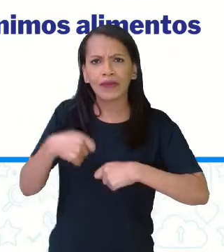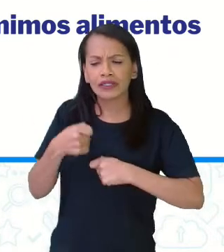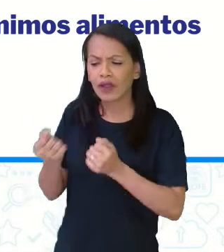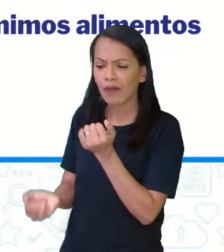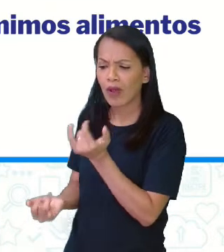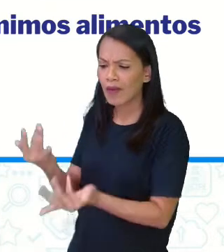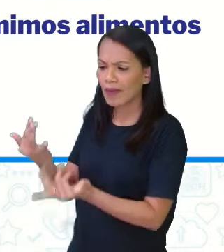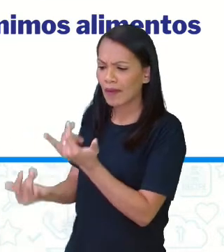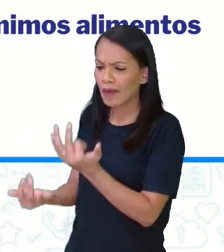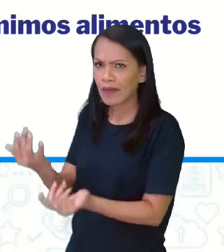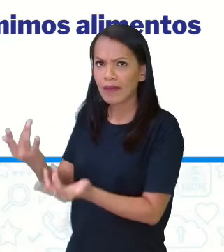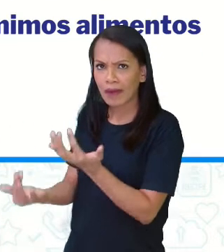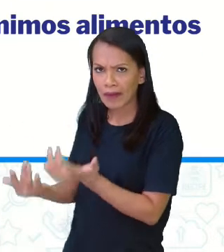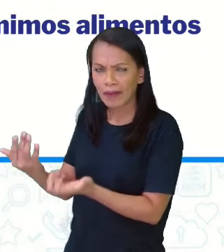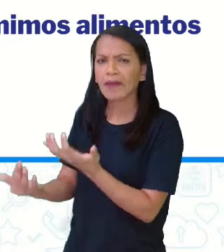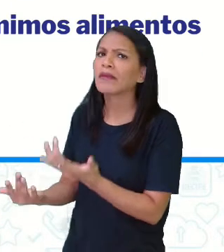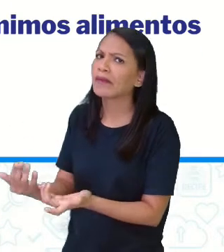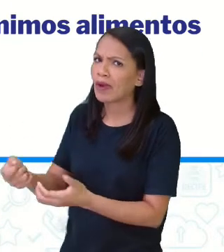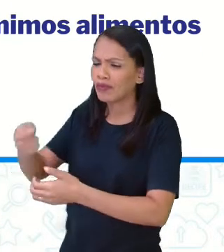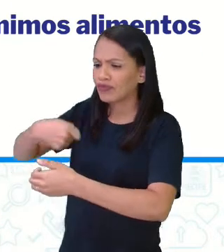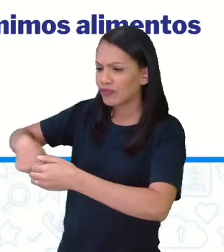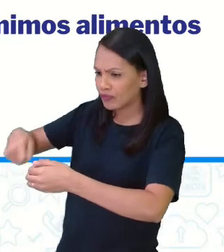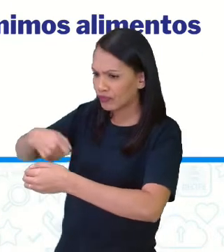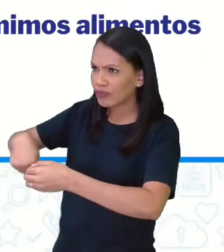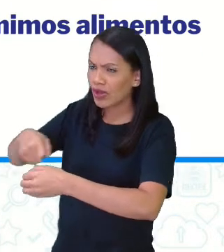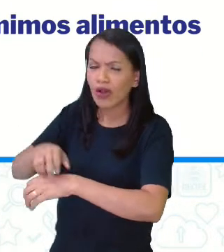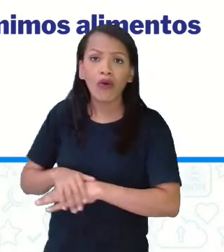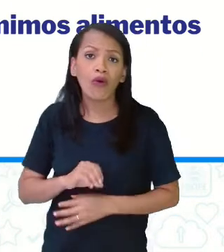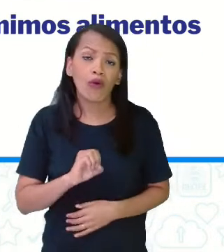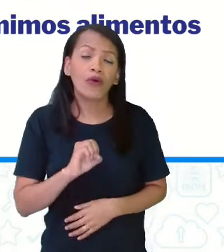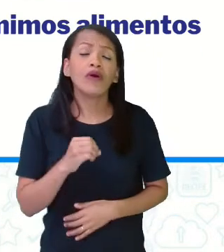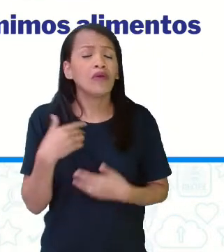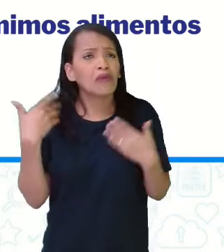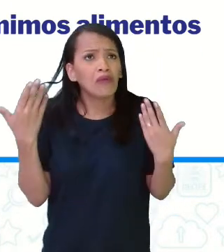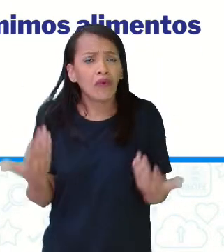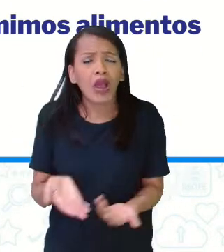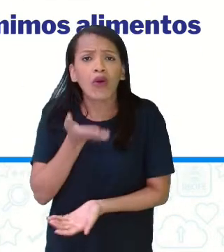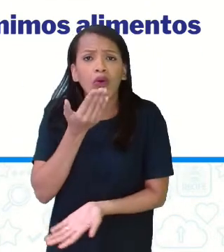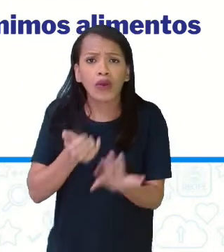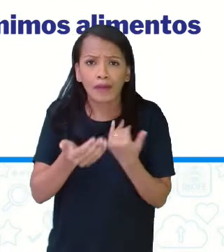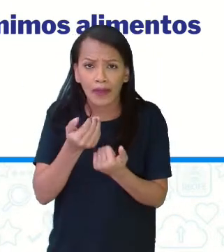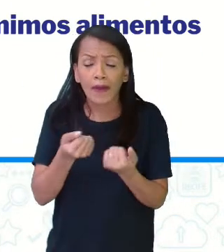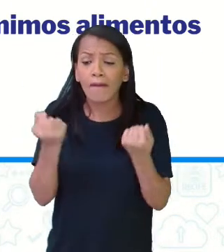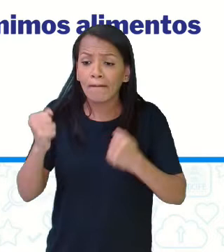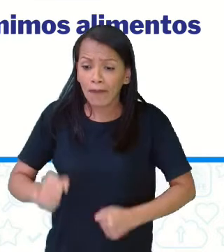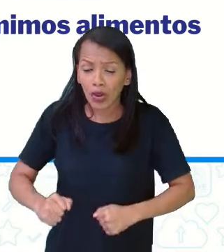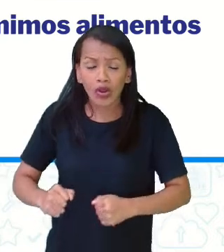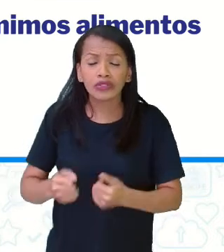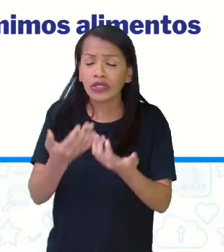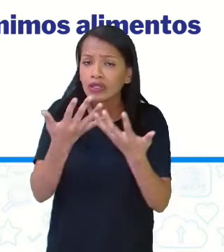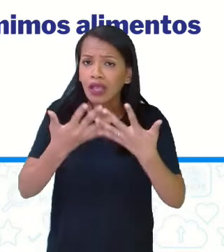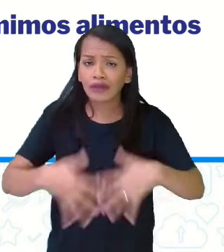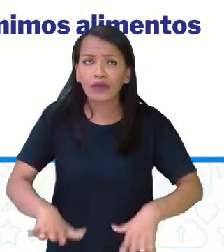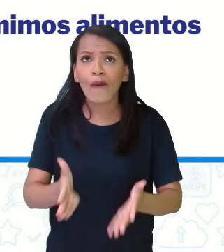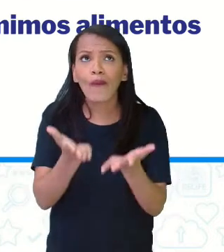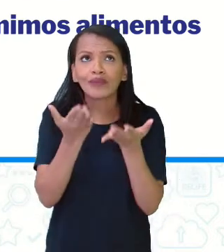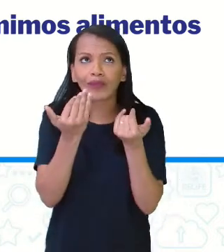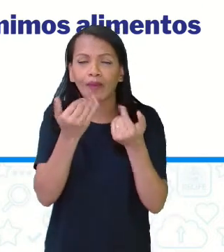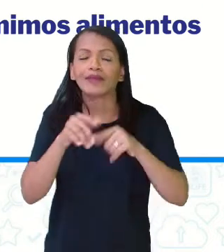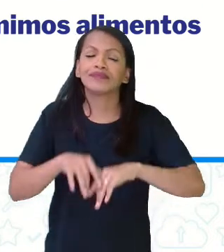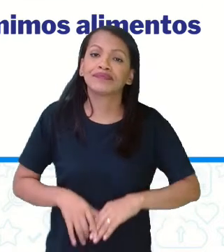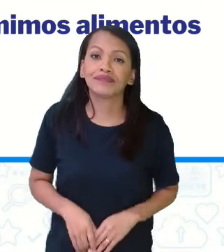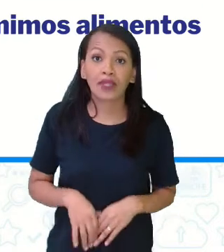Quais alimentos consumimos em natura, naturalmente, sem cozinhar? Como são produzidos os alimentos? Quais